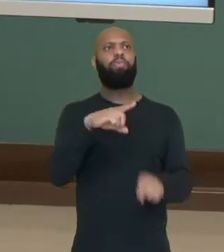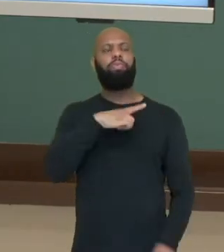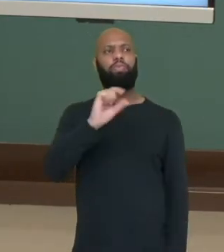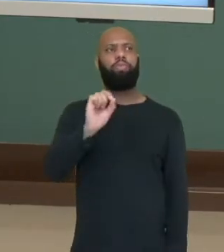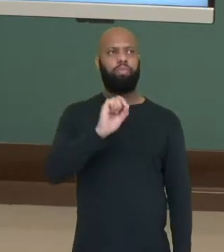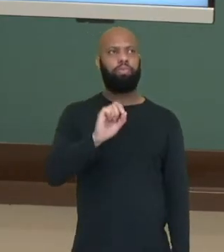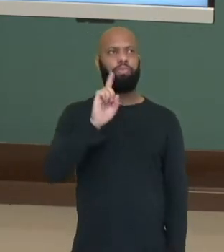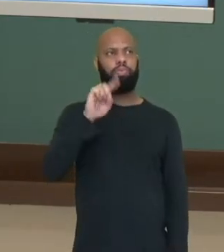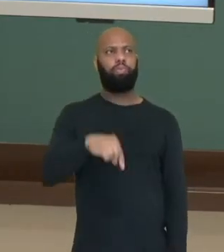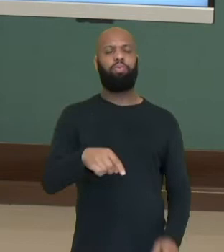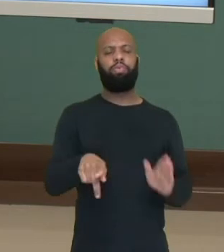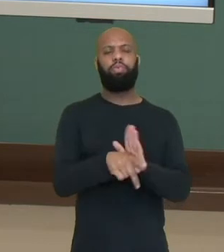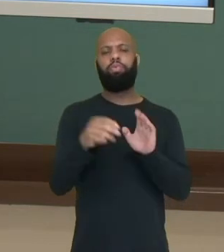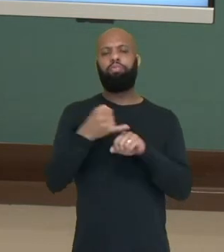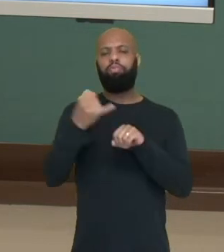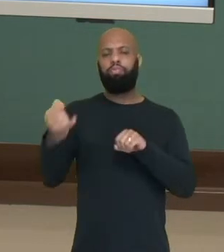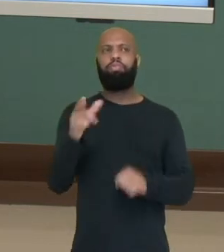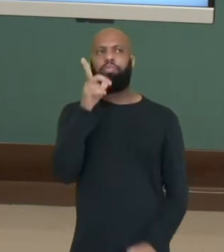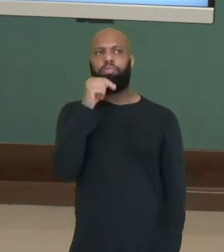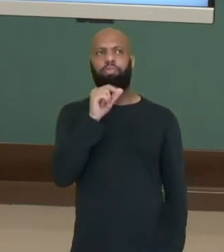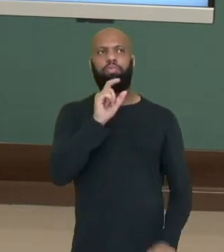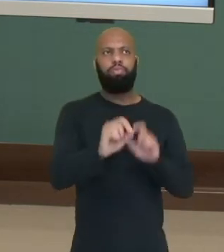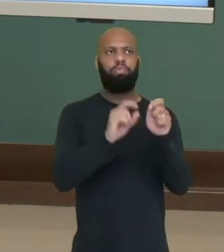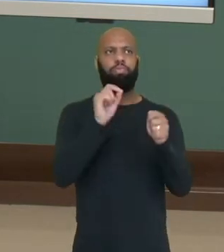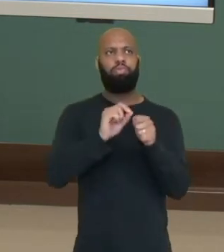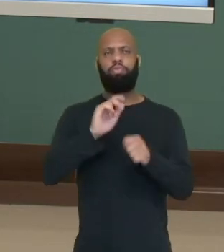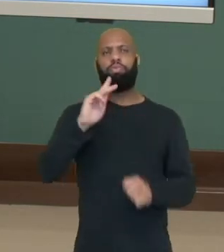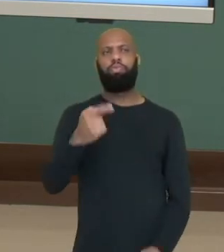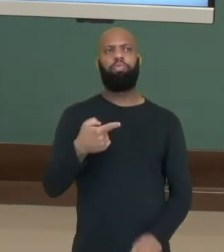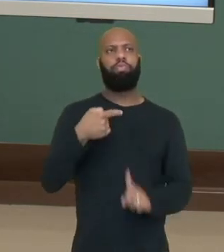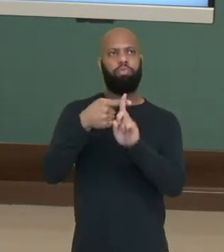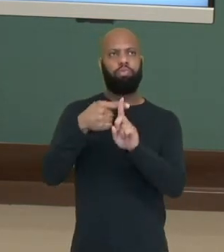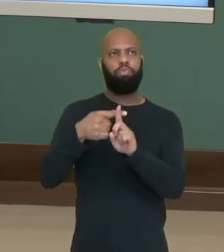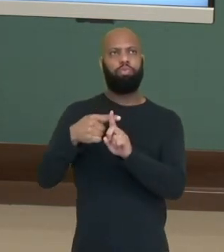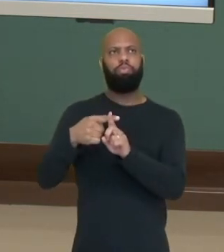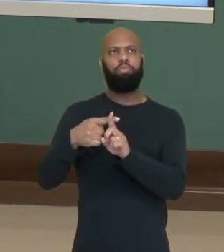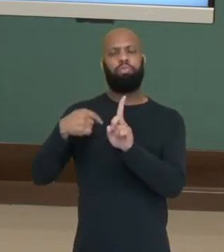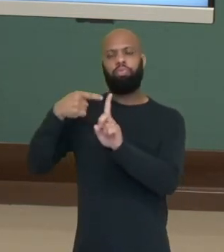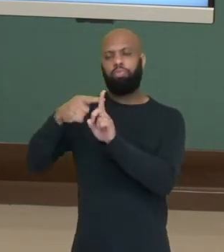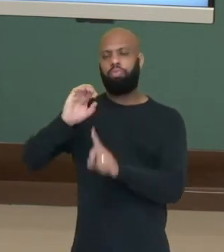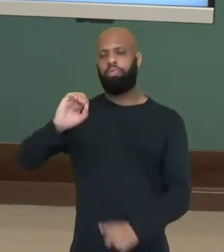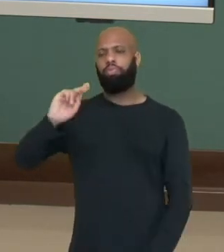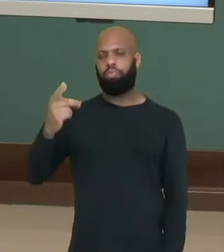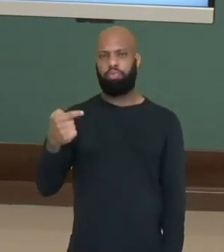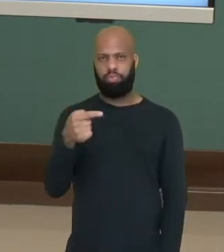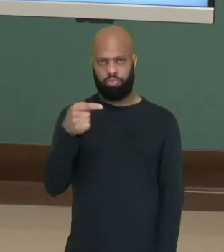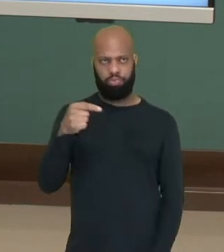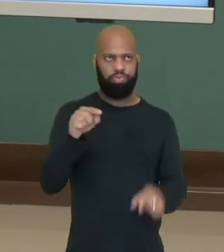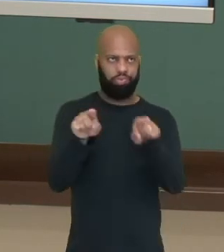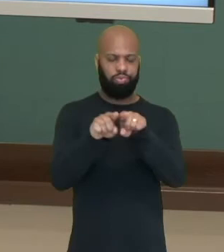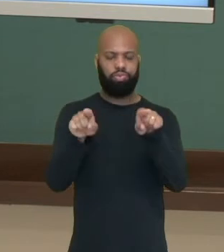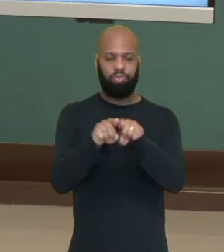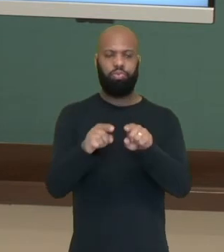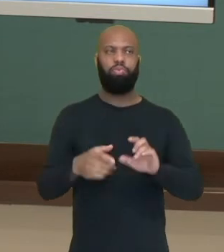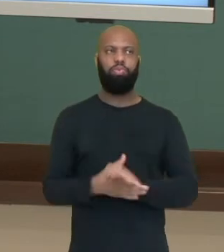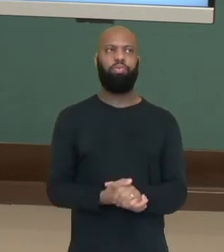a autoionização da água, formando H+ e OH- também.